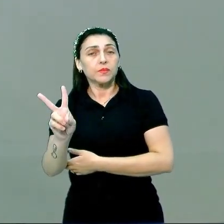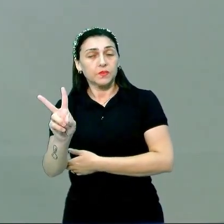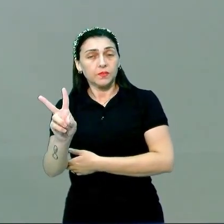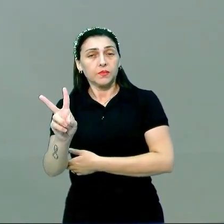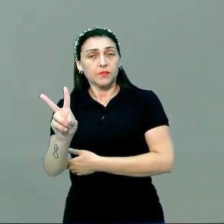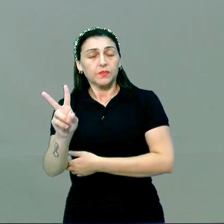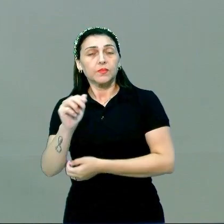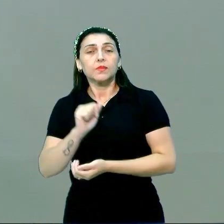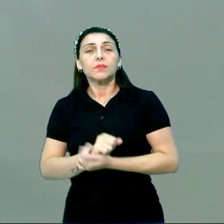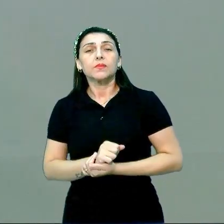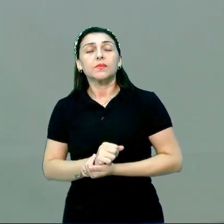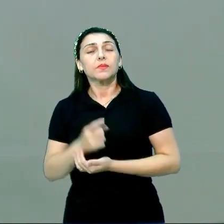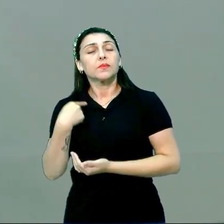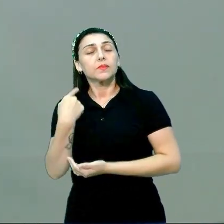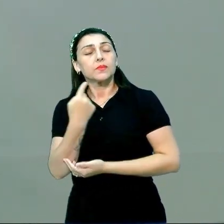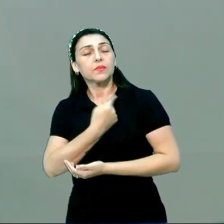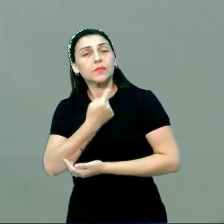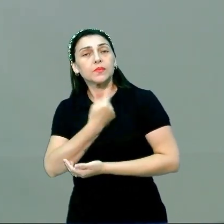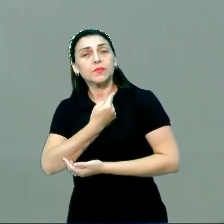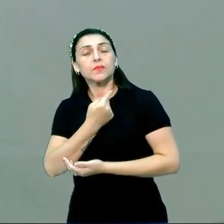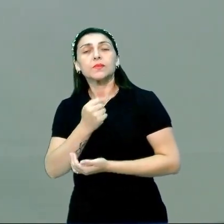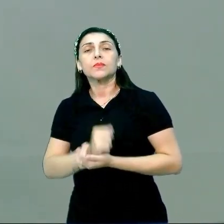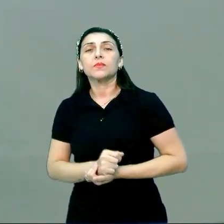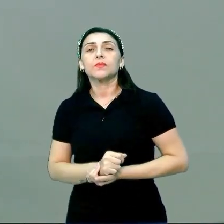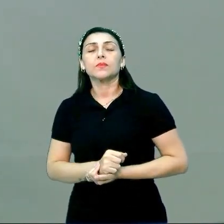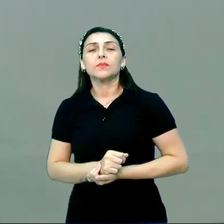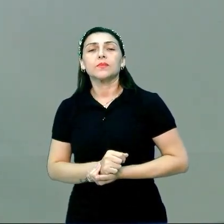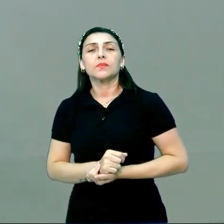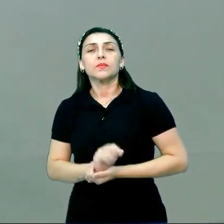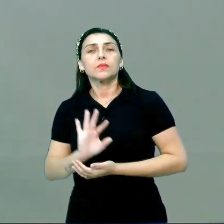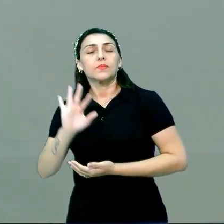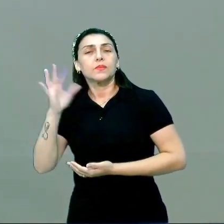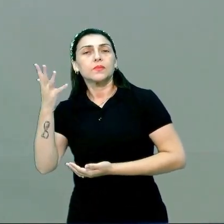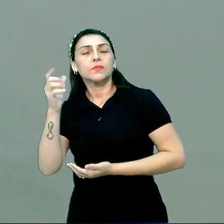de valorar, a gente acaba,